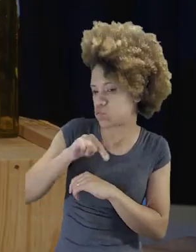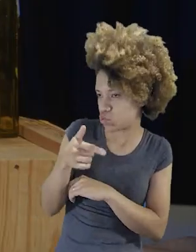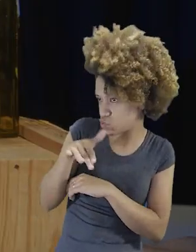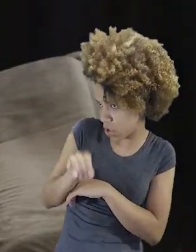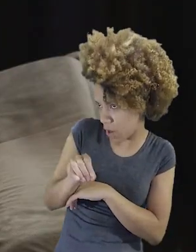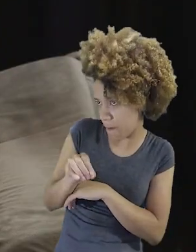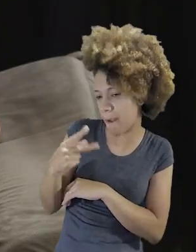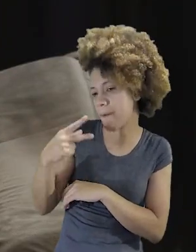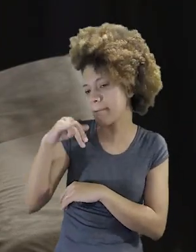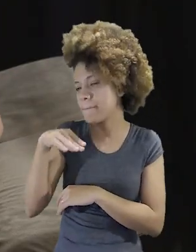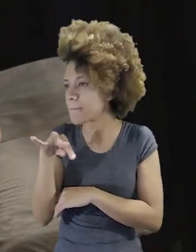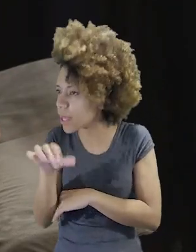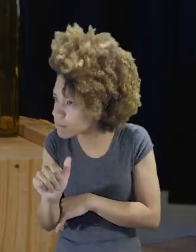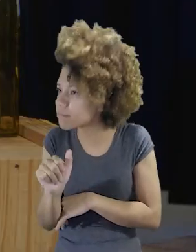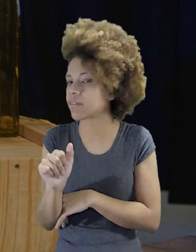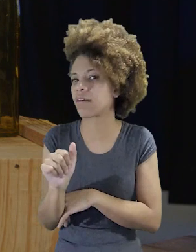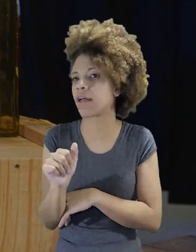tirando um sarro disso